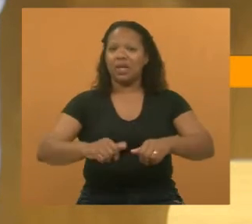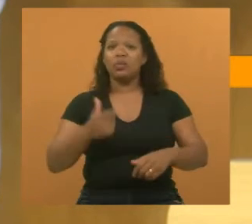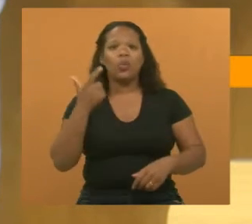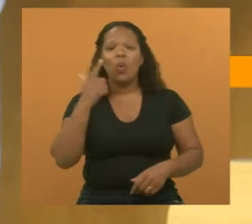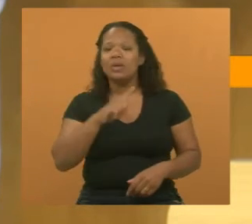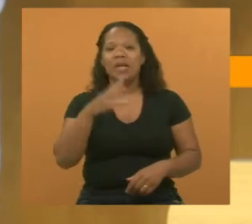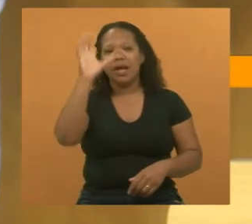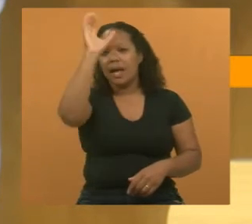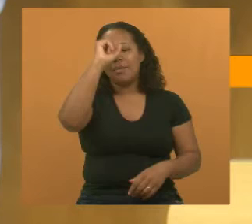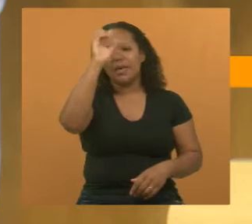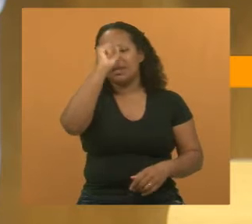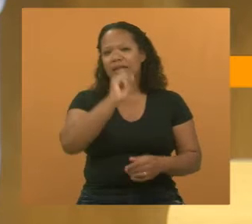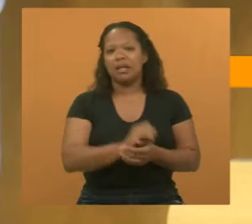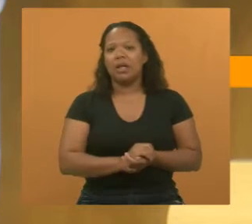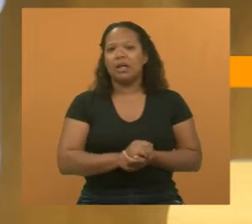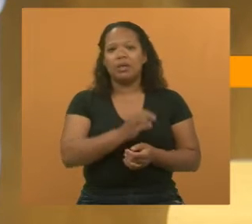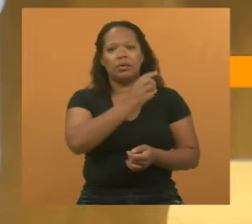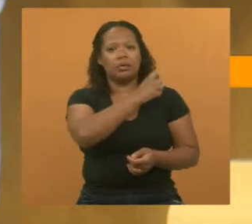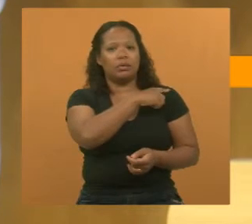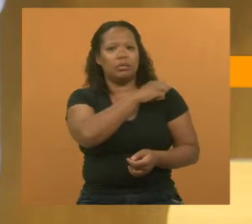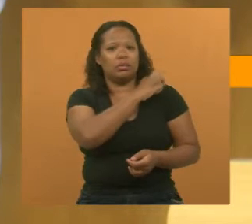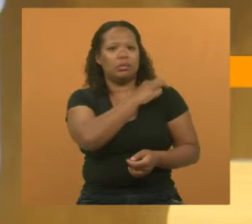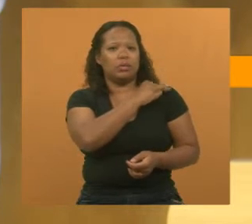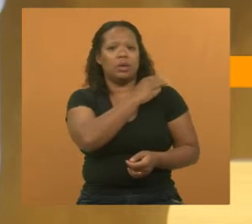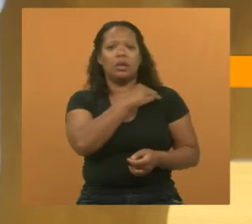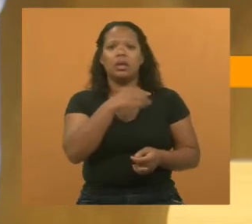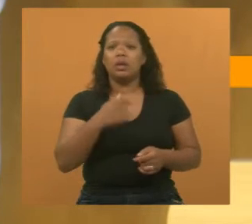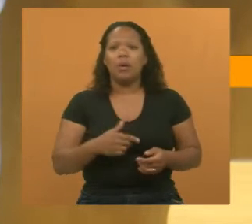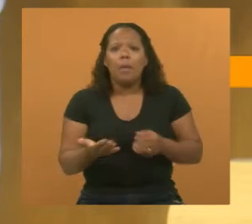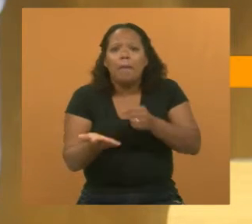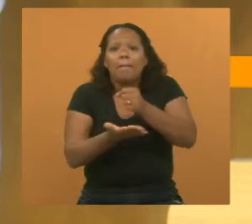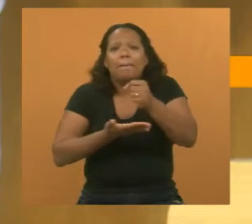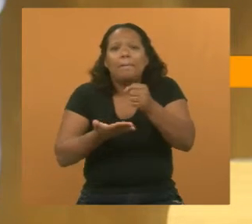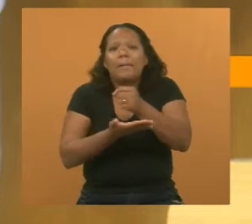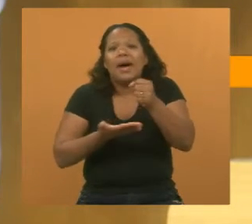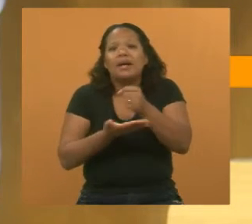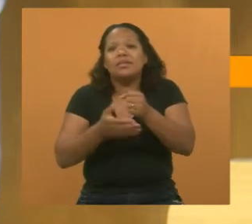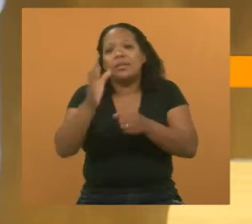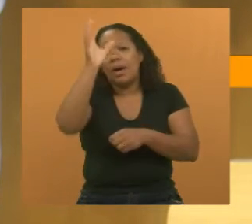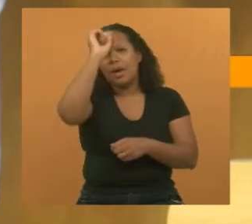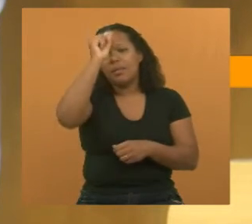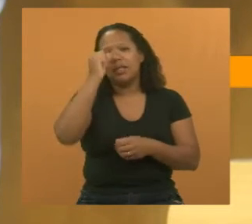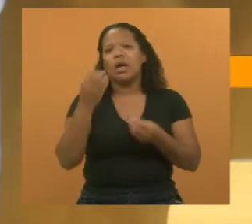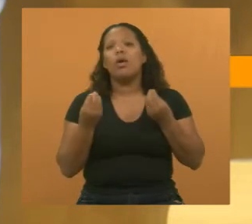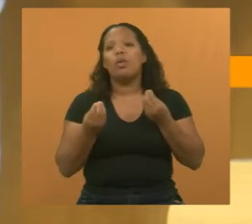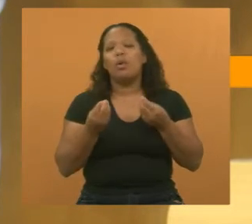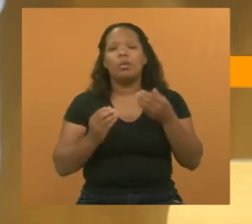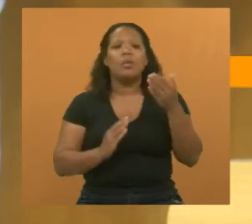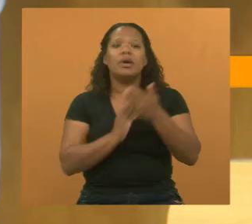não conseguiu no ensino médio ter os básicos conceitos,